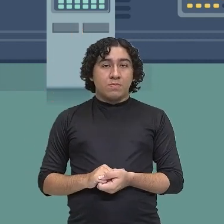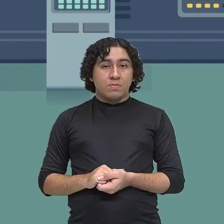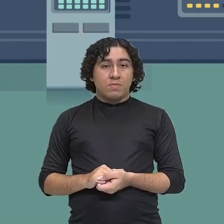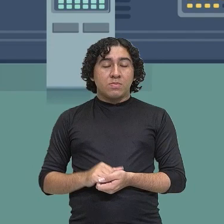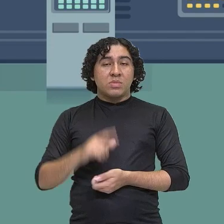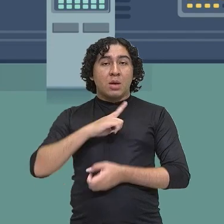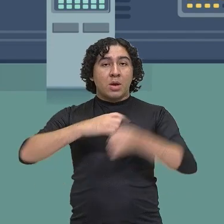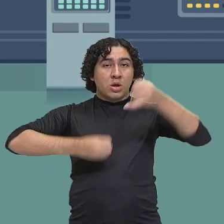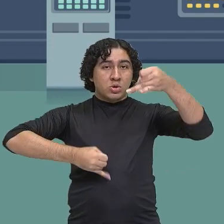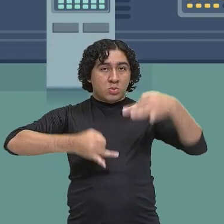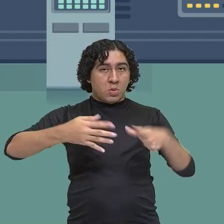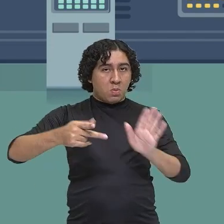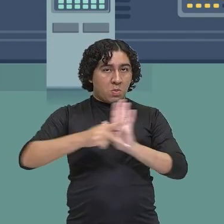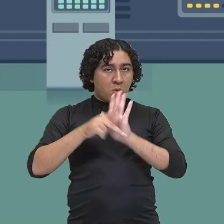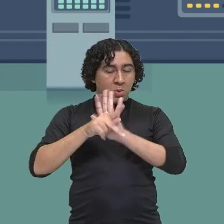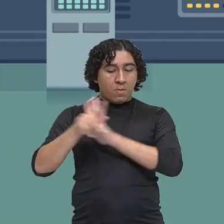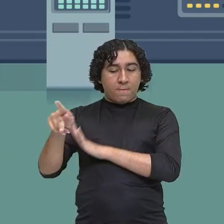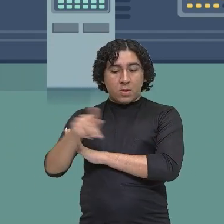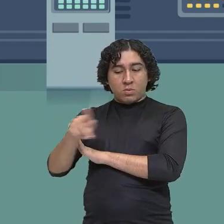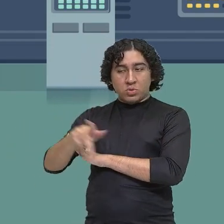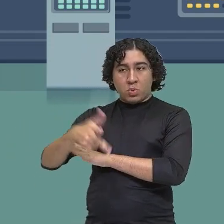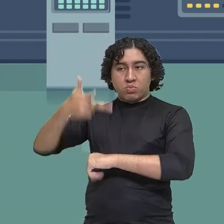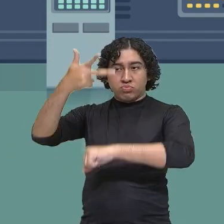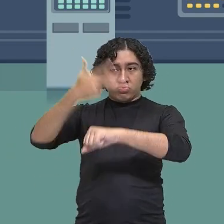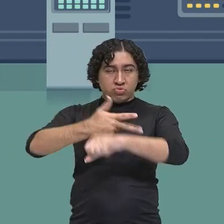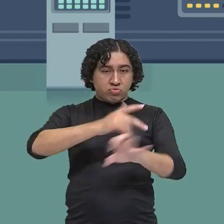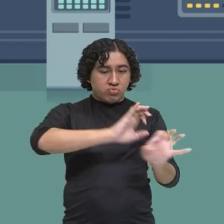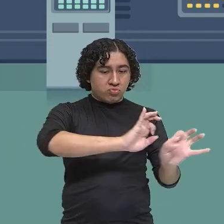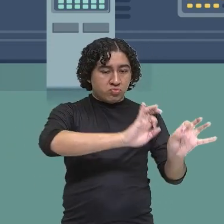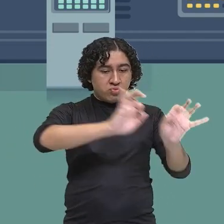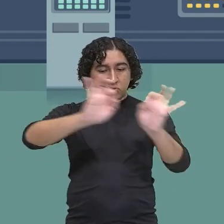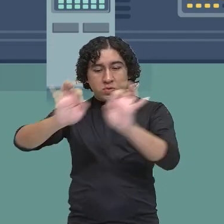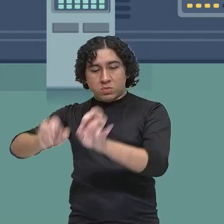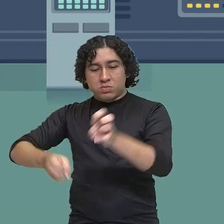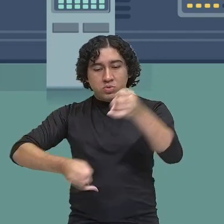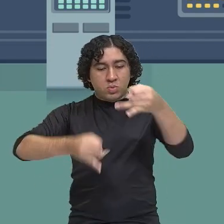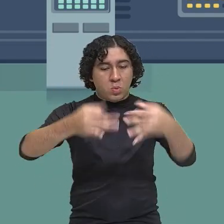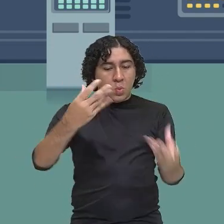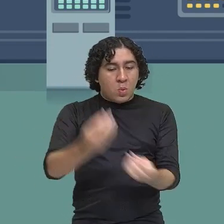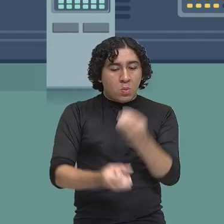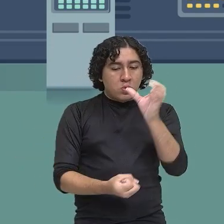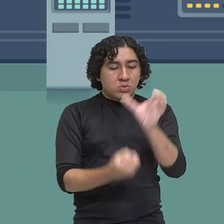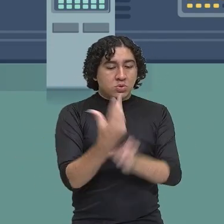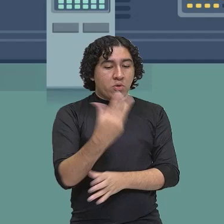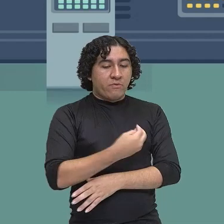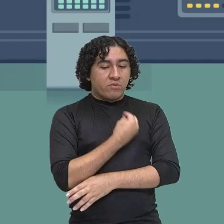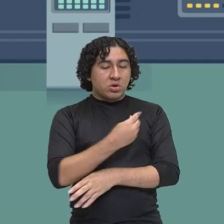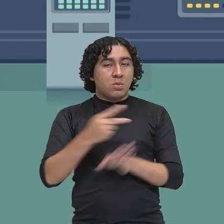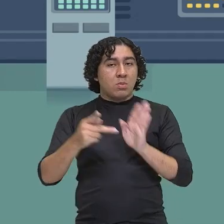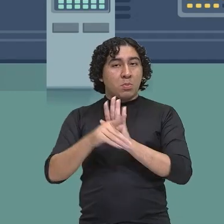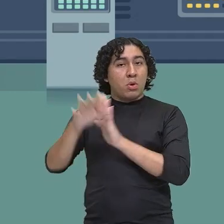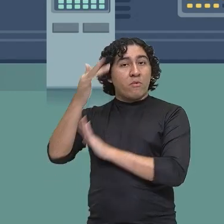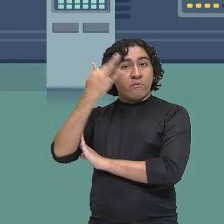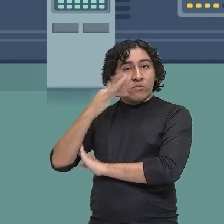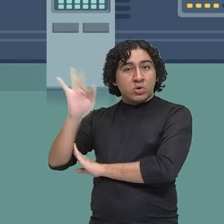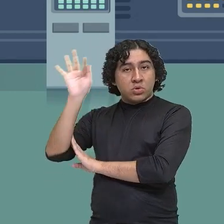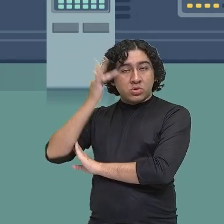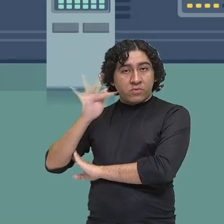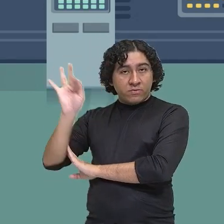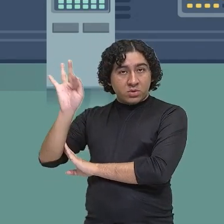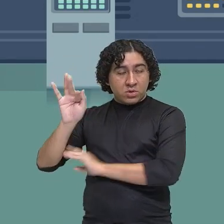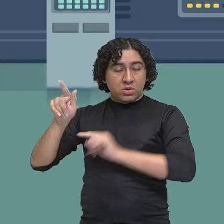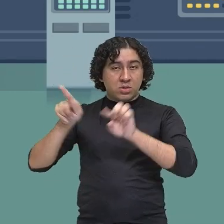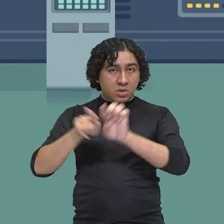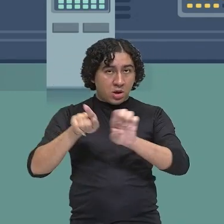os professores, no vídeo se falou na origem da vida de forma filosófica, a origem